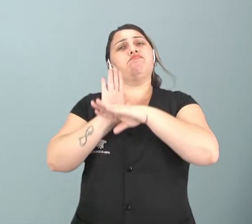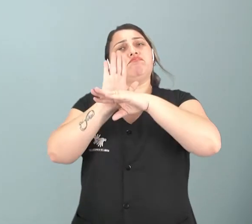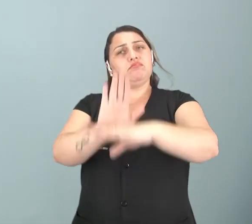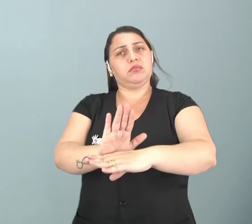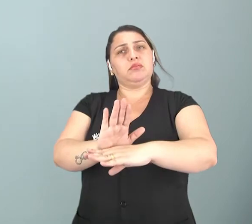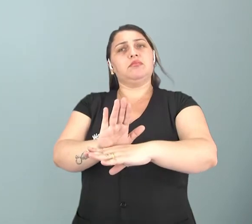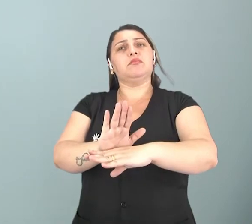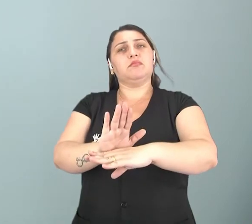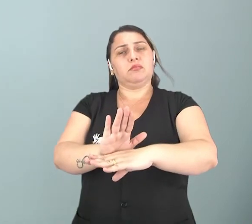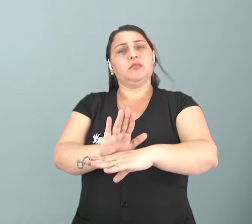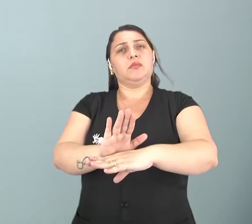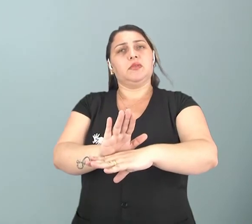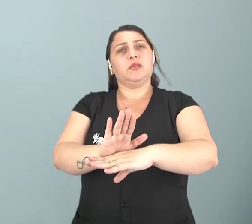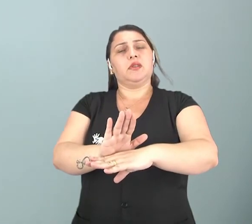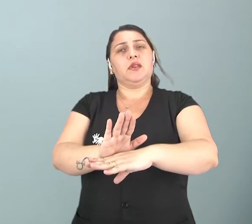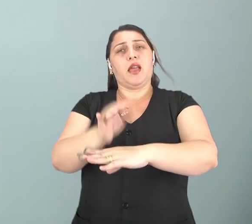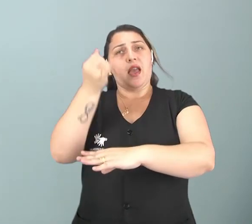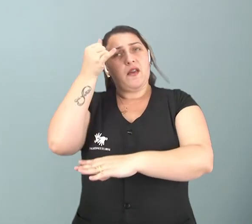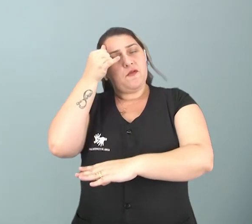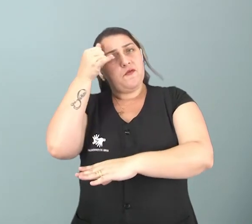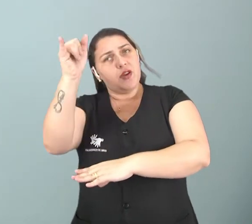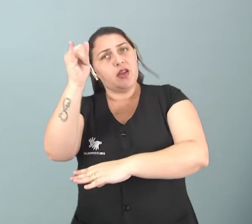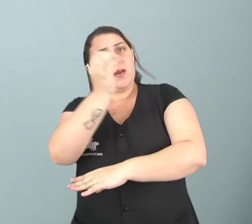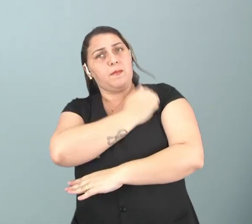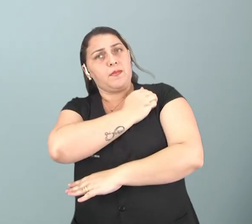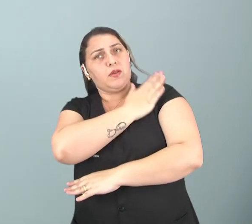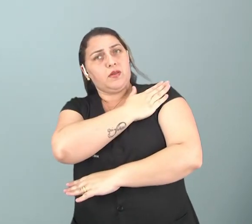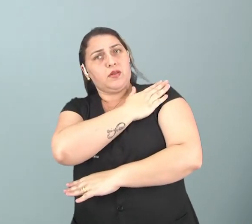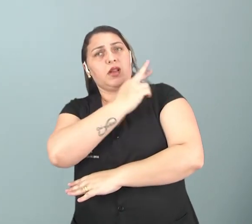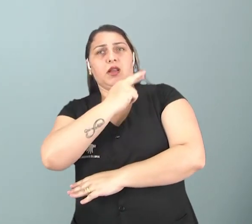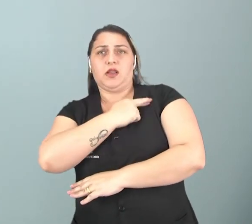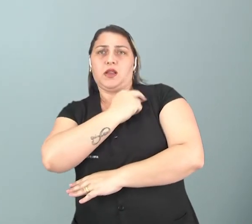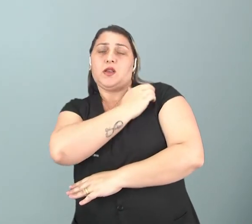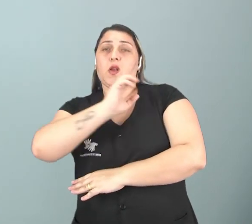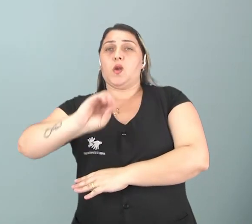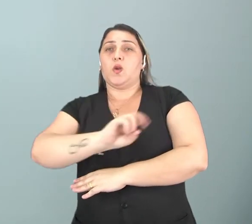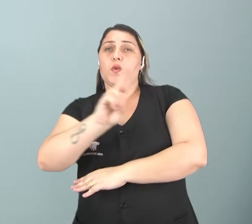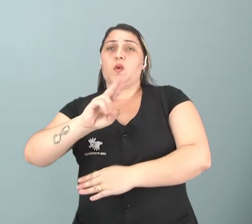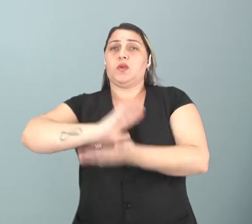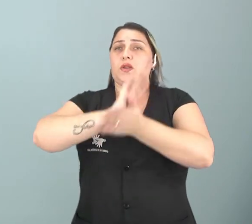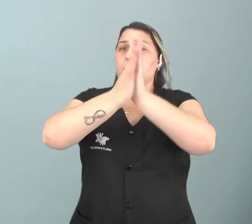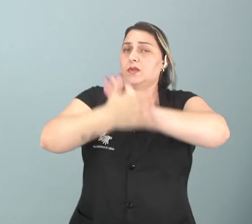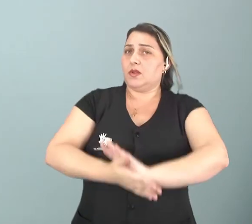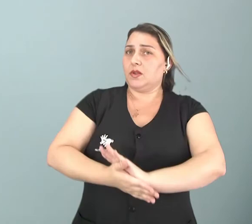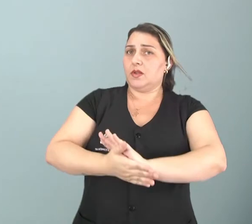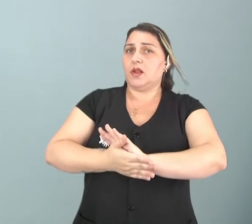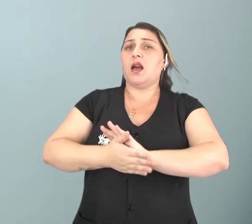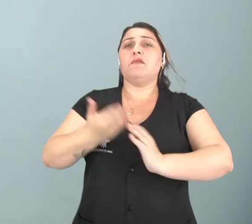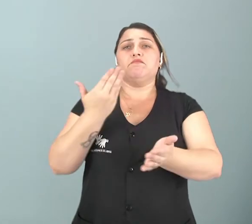intervenção, tá? E evite ser preconceituoso, racista ou discriminatório.